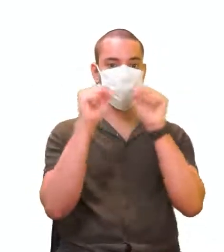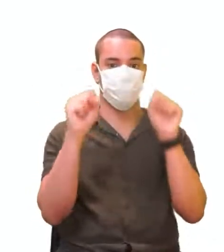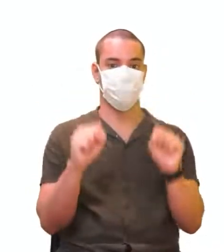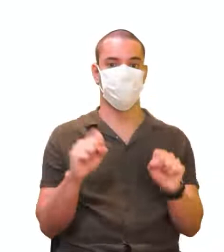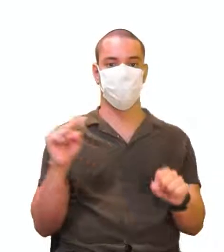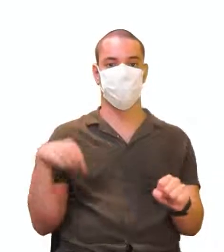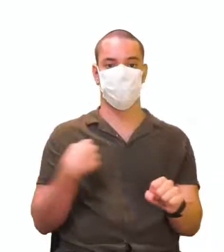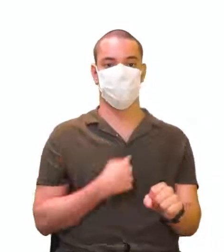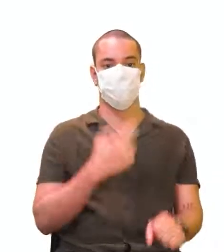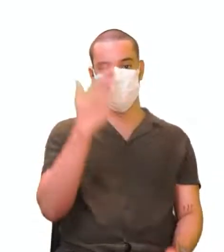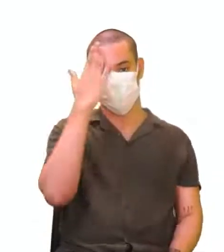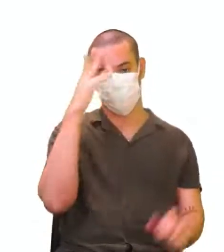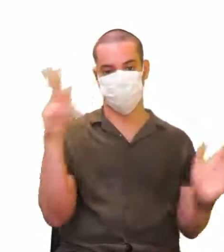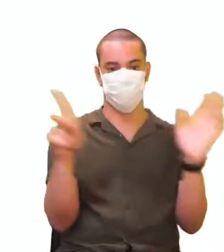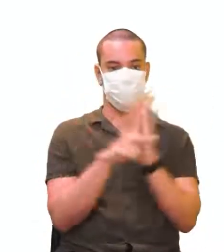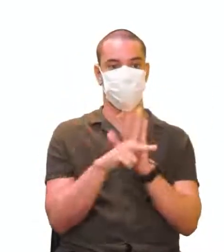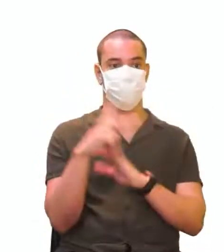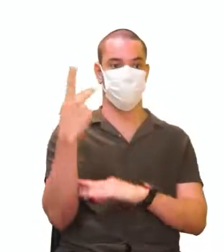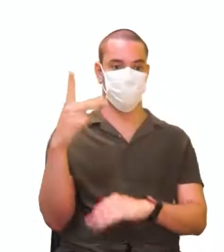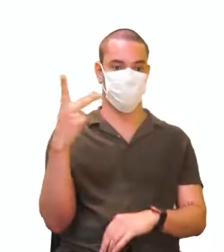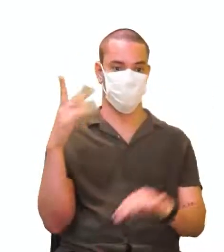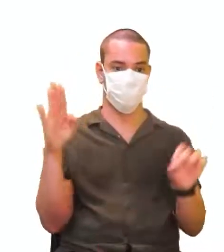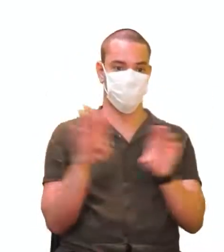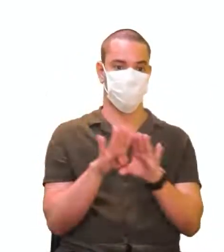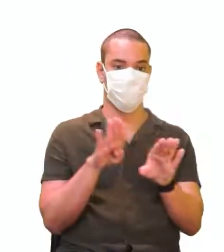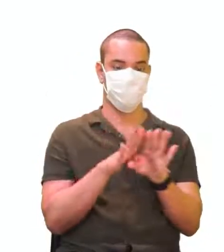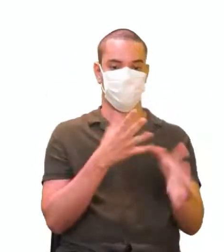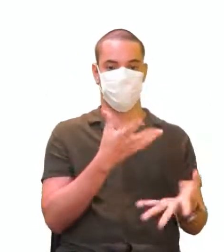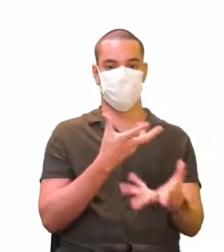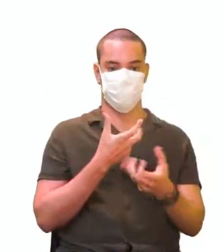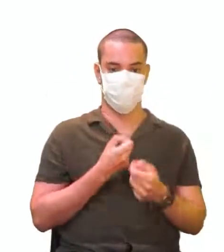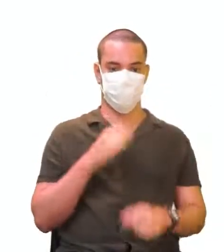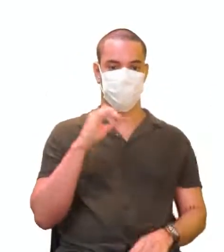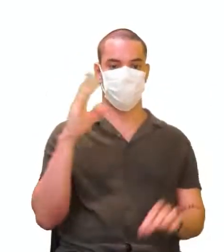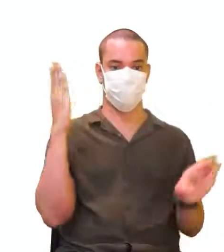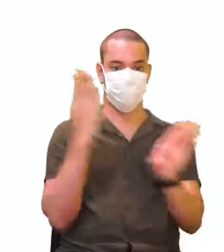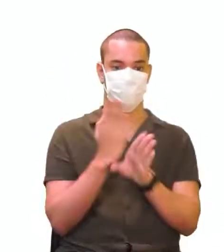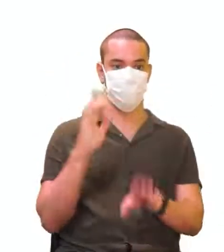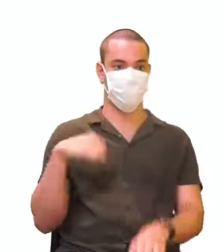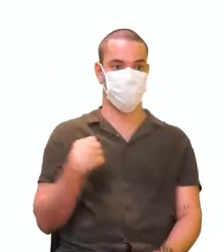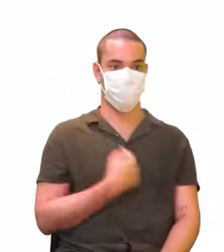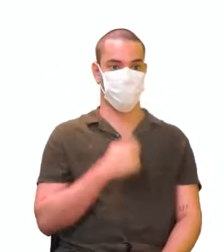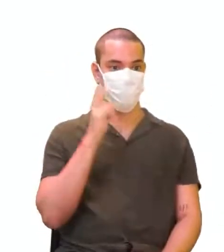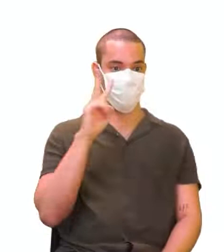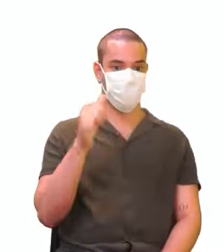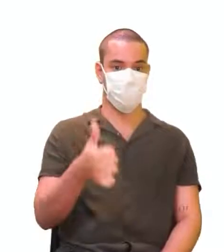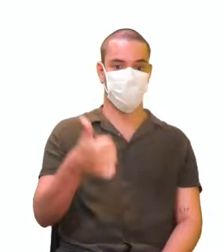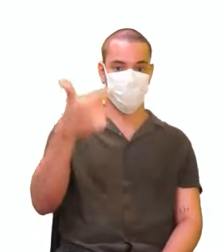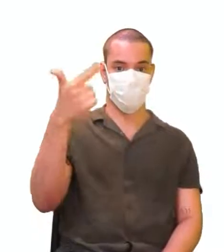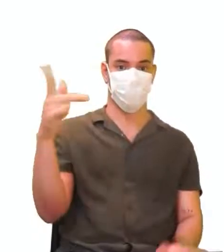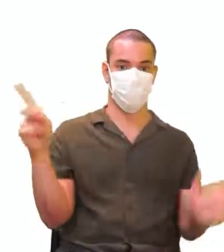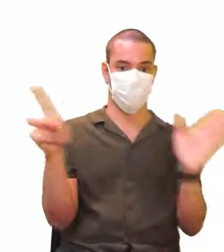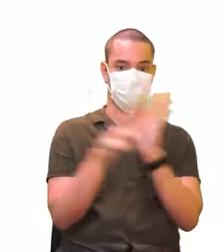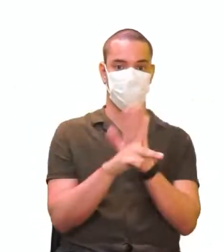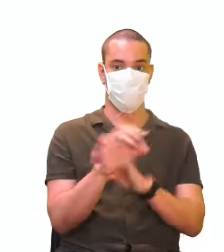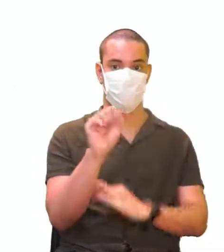pode receber dele mesmo e pode também estar recebendo do O. Por isso a gente viu ali, 12 para 8, né? E